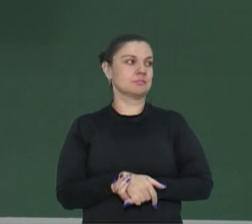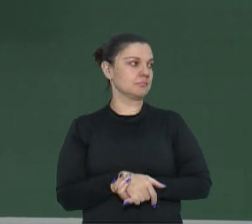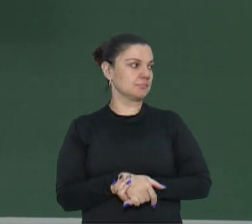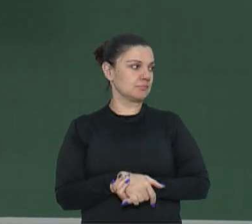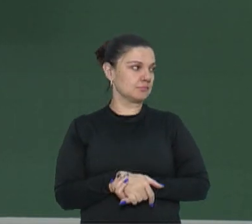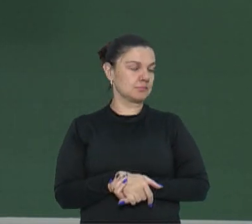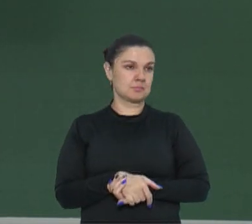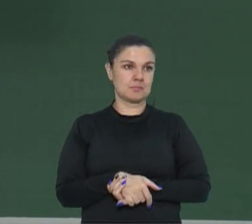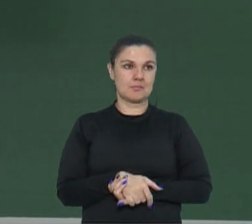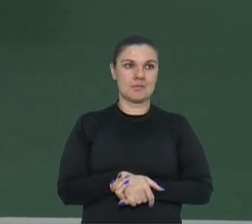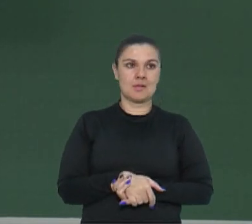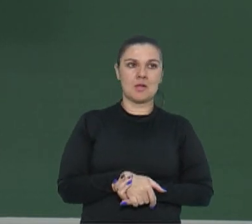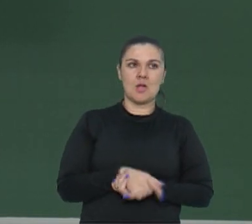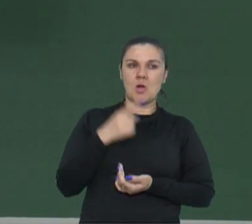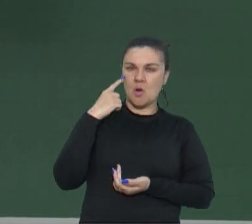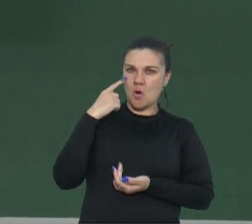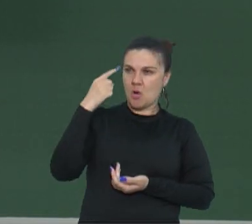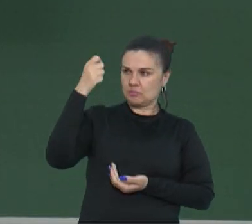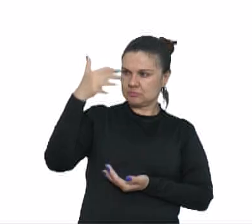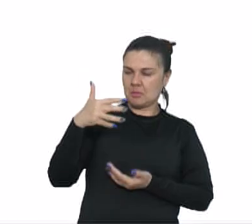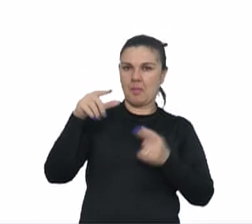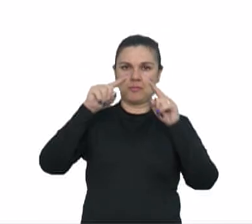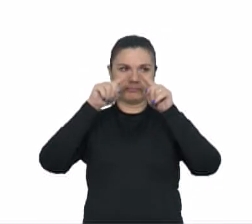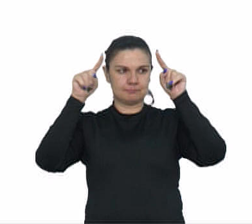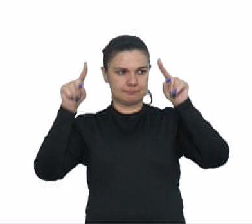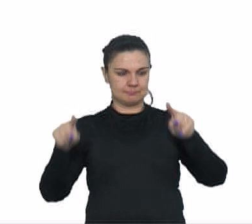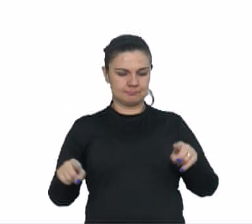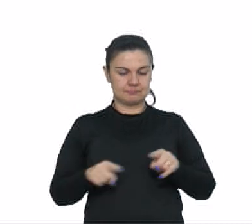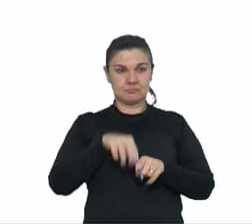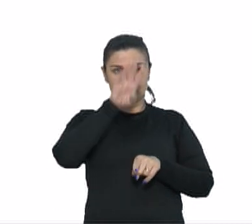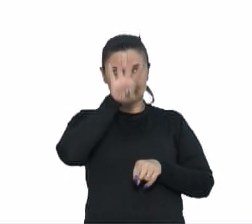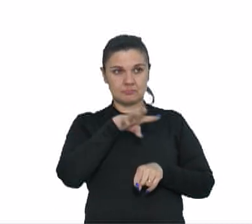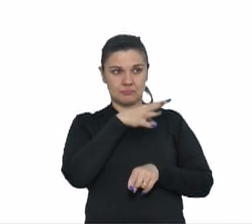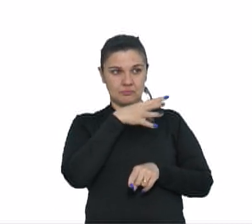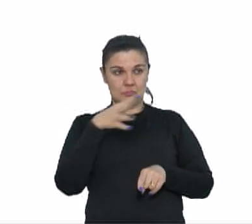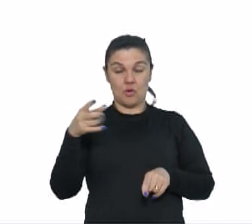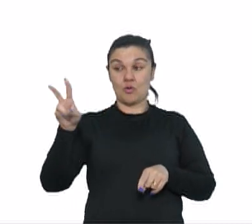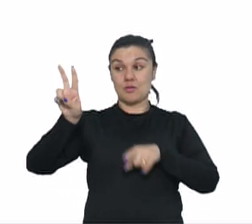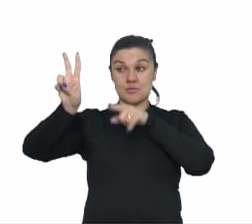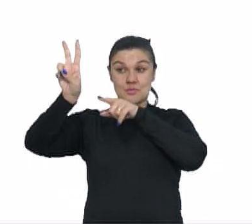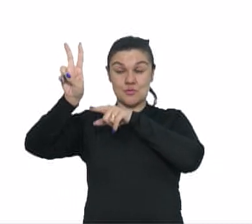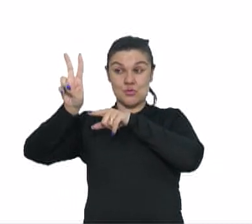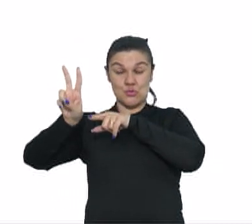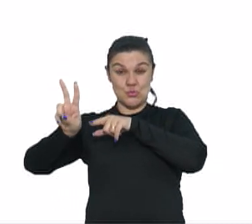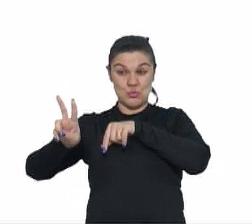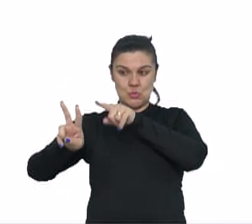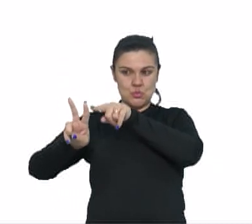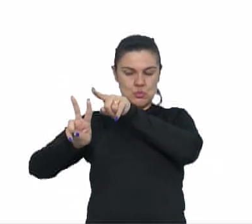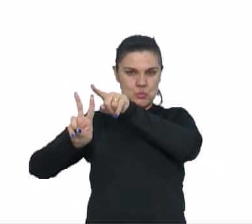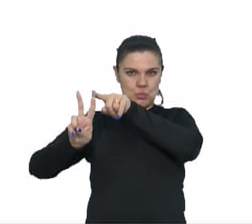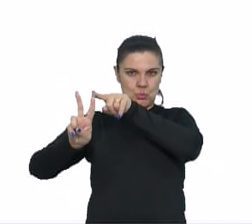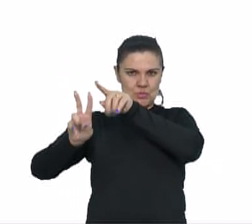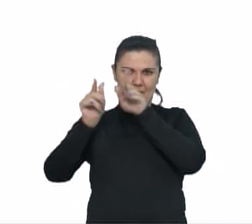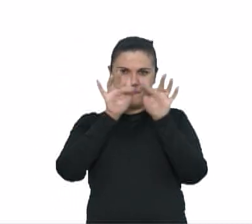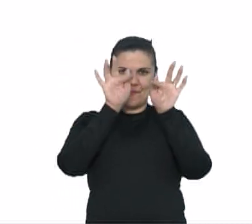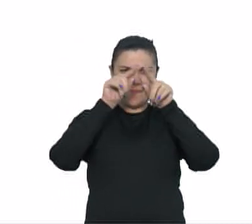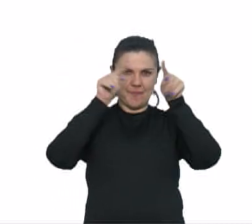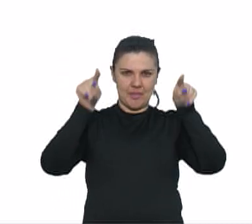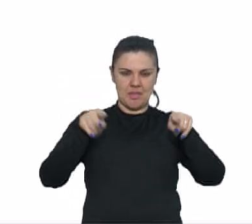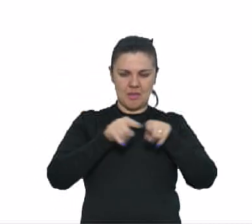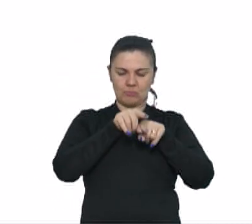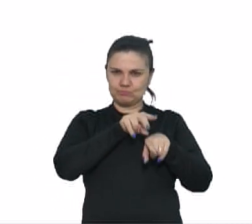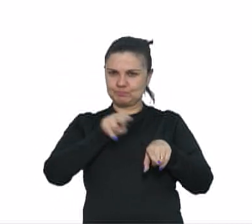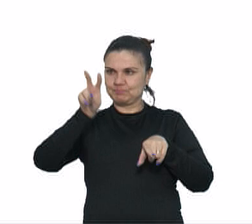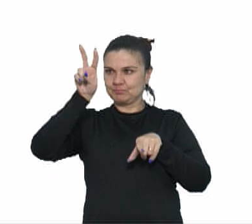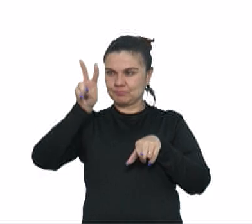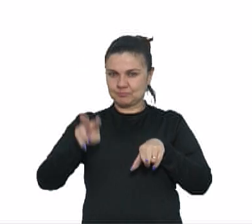para vocês. Olhando a tabela periódica, na penúltima coluna, ou seja, lá no finalzinho, a última coluna, gases